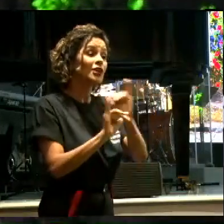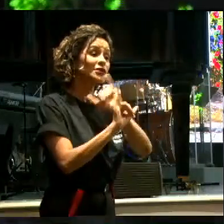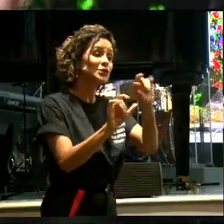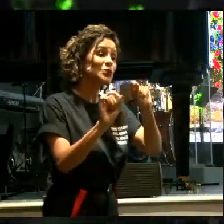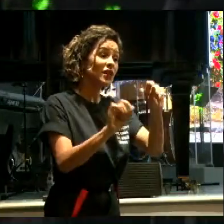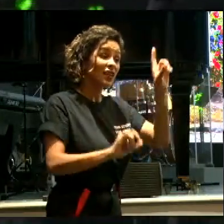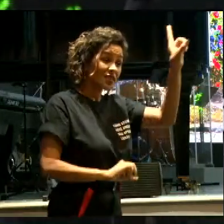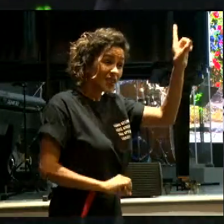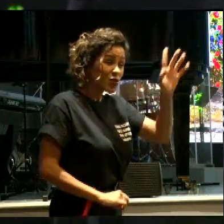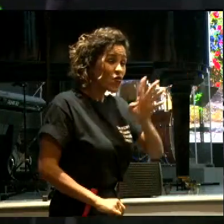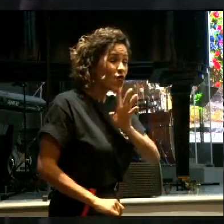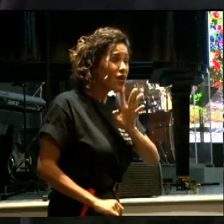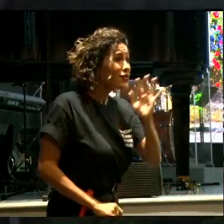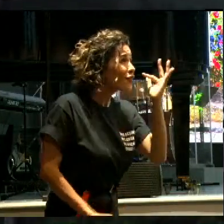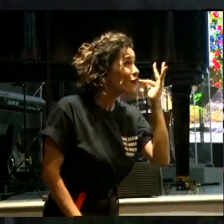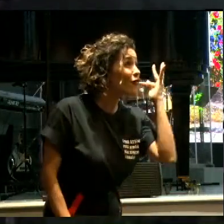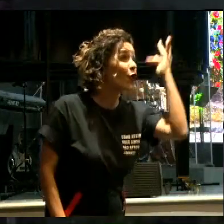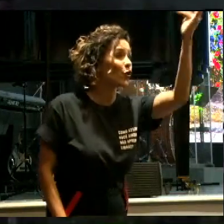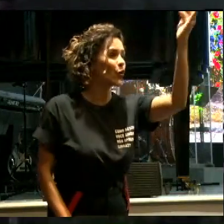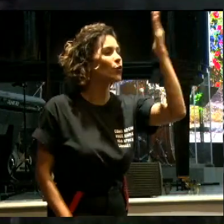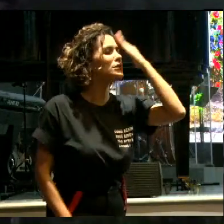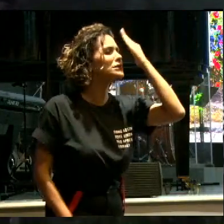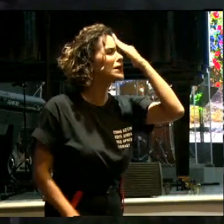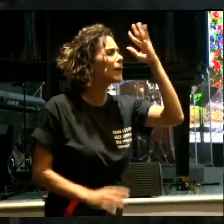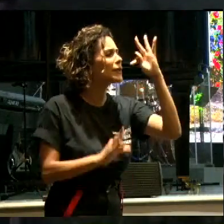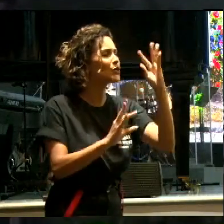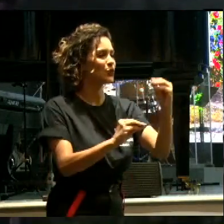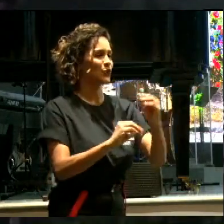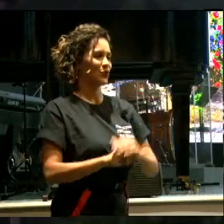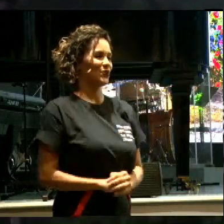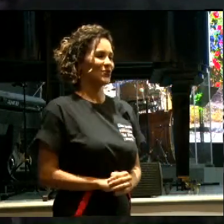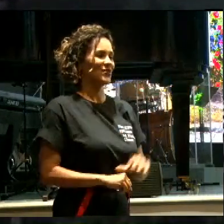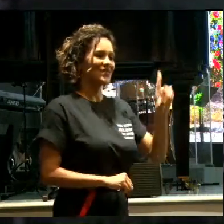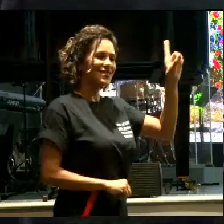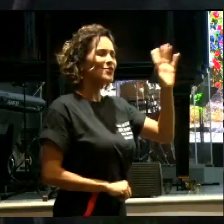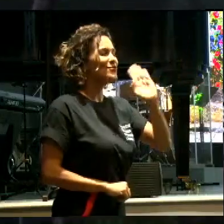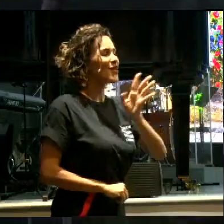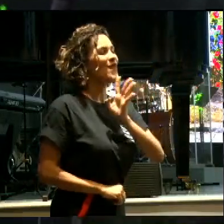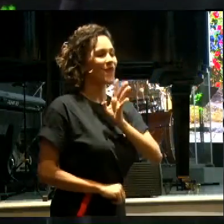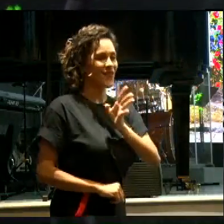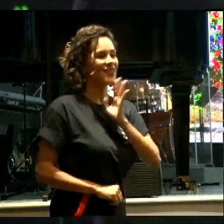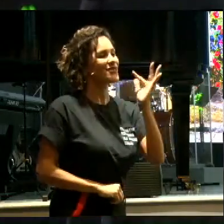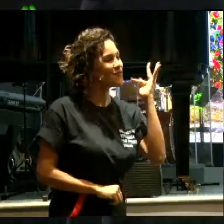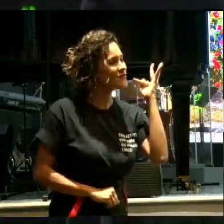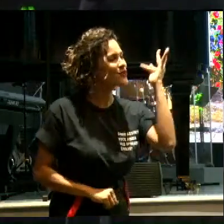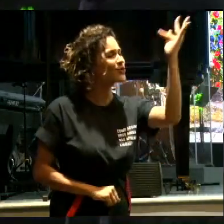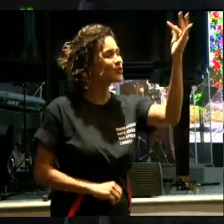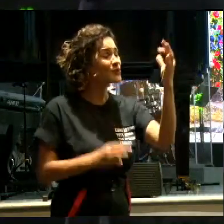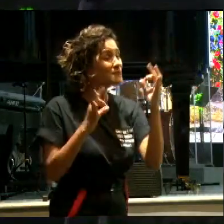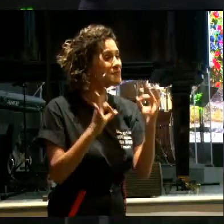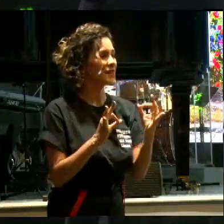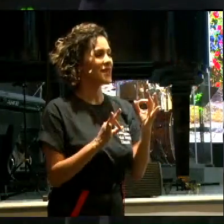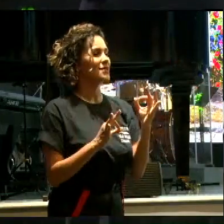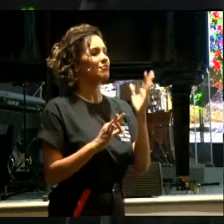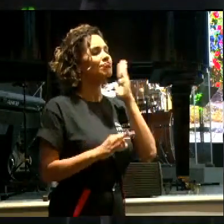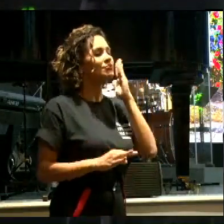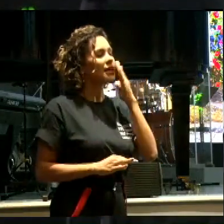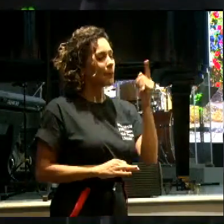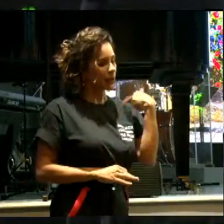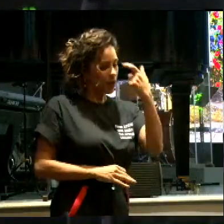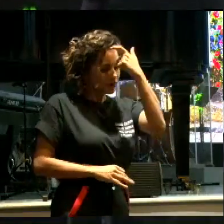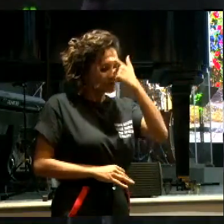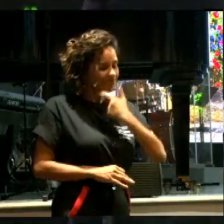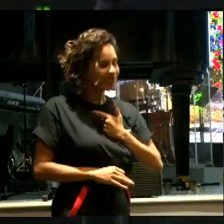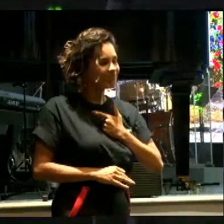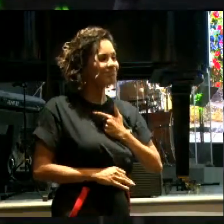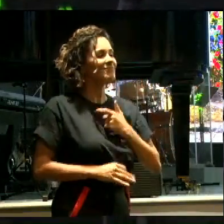conhece o nosso futuro. O Senhor é aquele que sabe exatamente quem nós somos. O